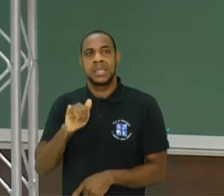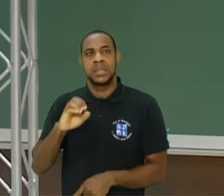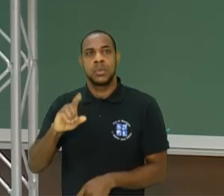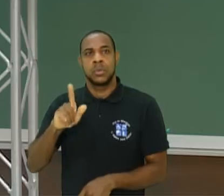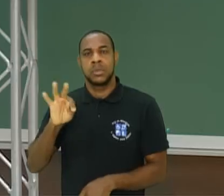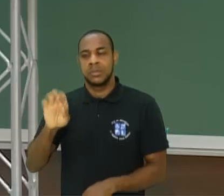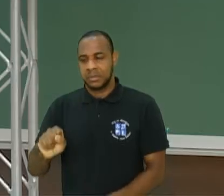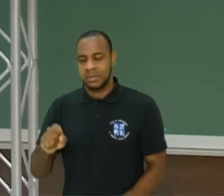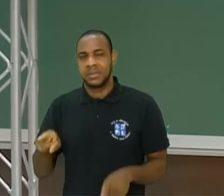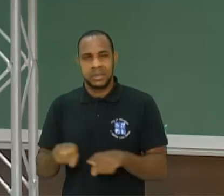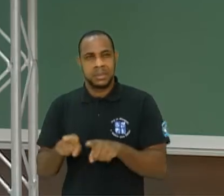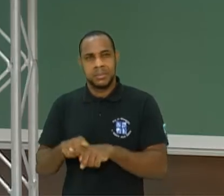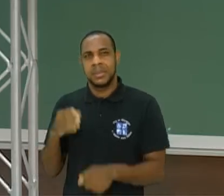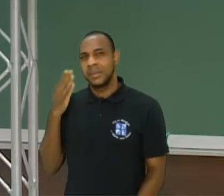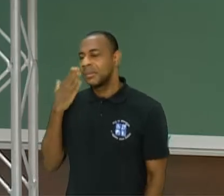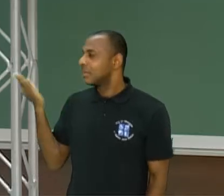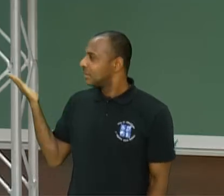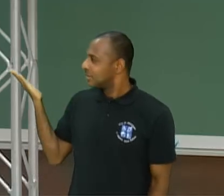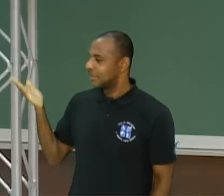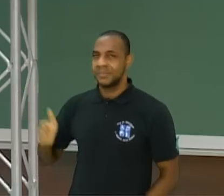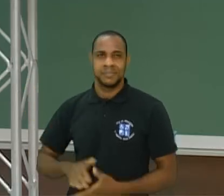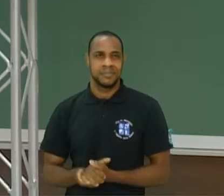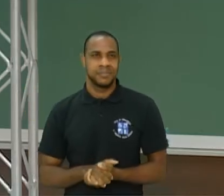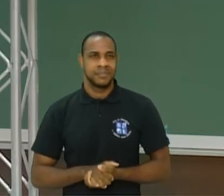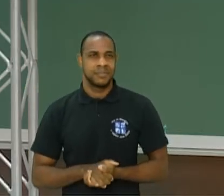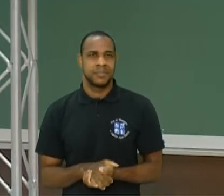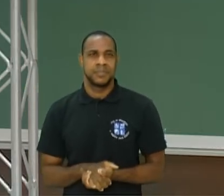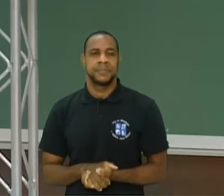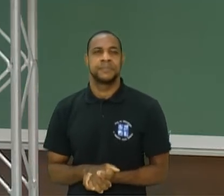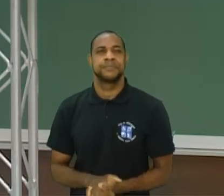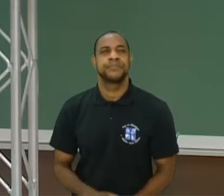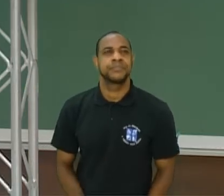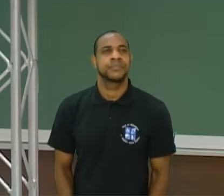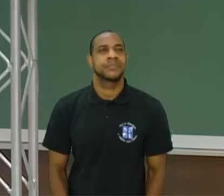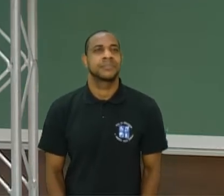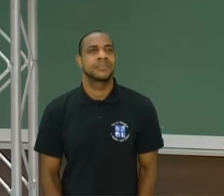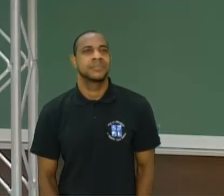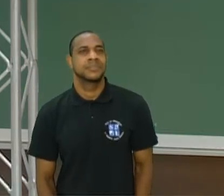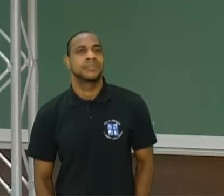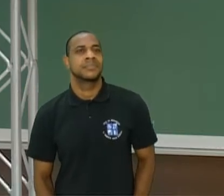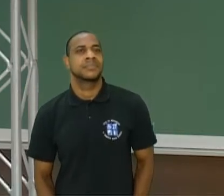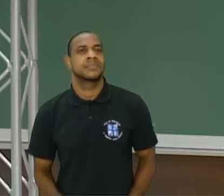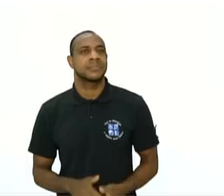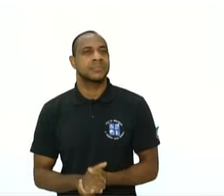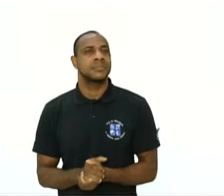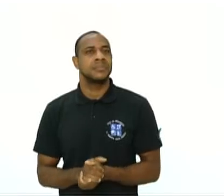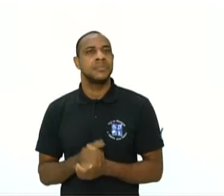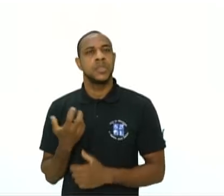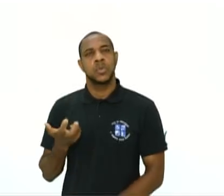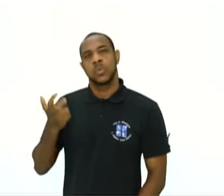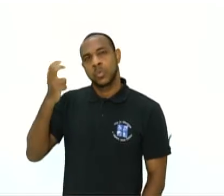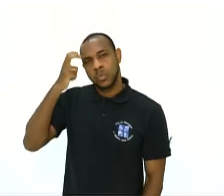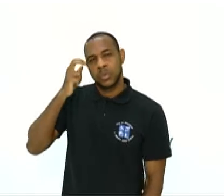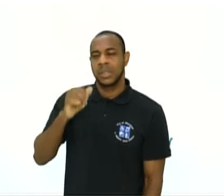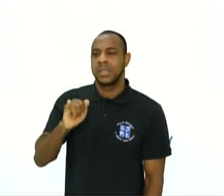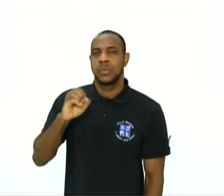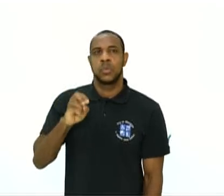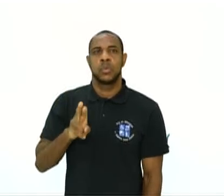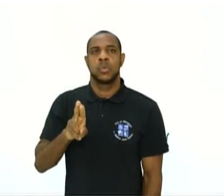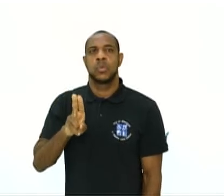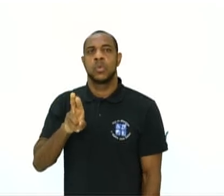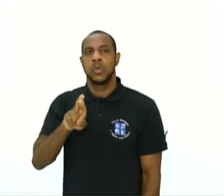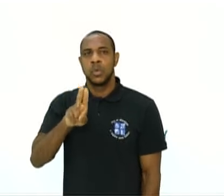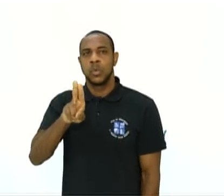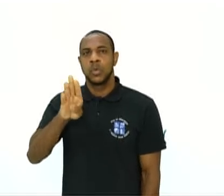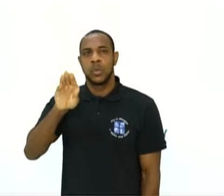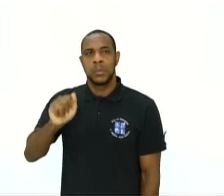um pouquinho mais sobre a cultura afrodescendente no nosso país. Então, cultura iorubá, né? Nasceu e firmou-se